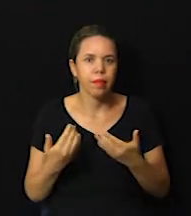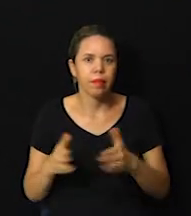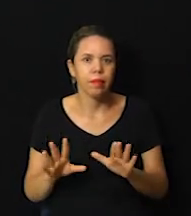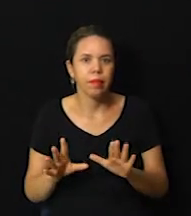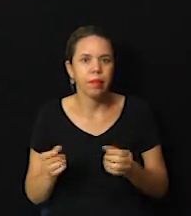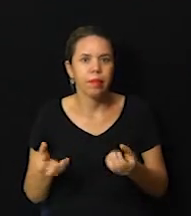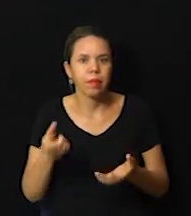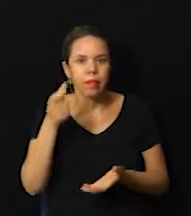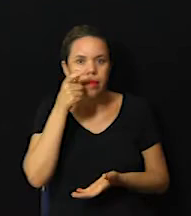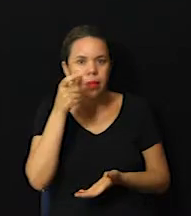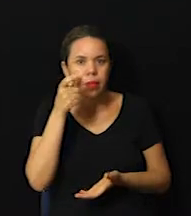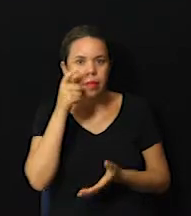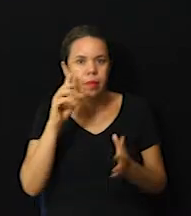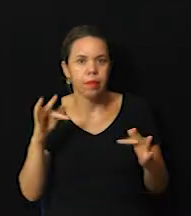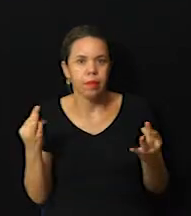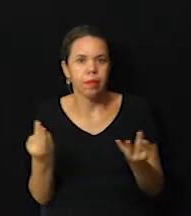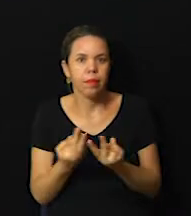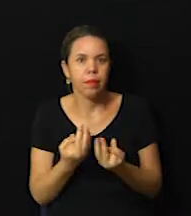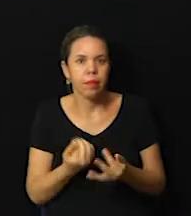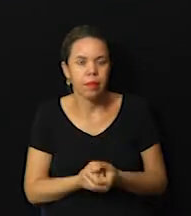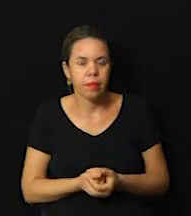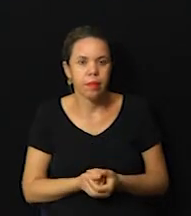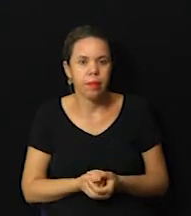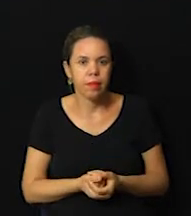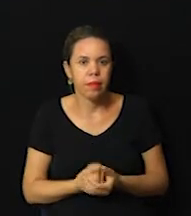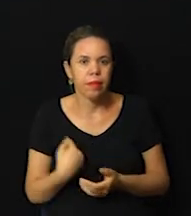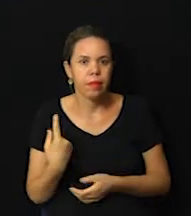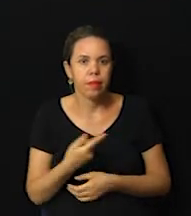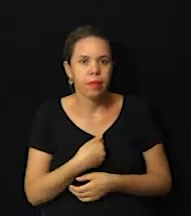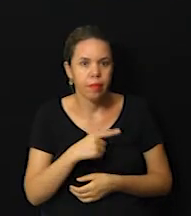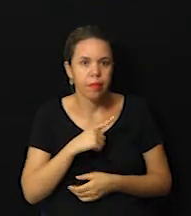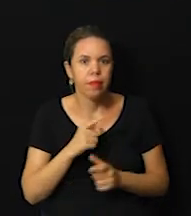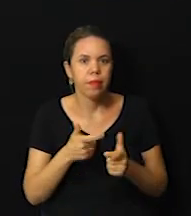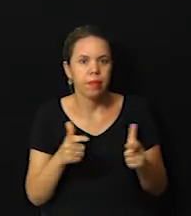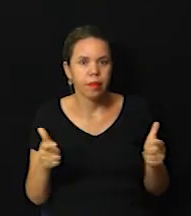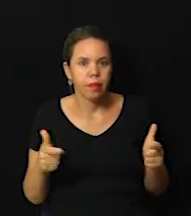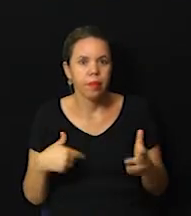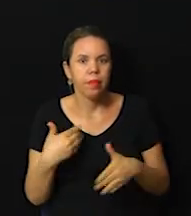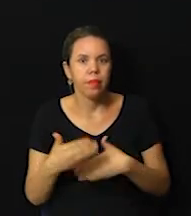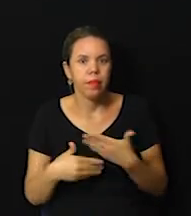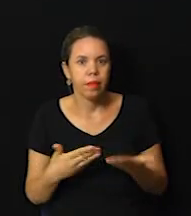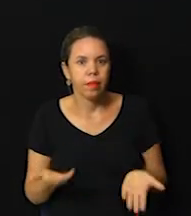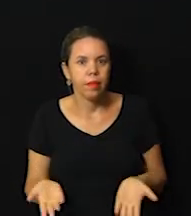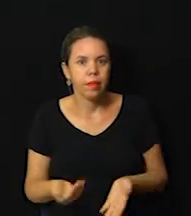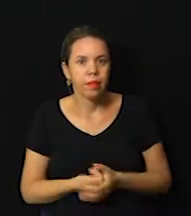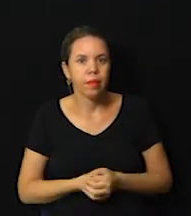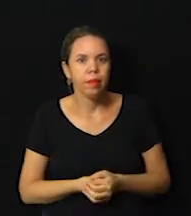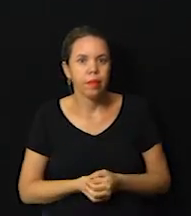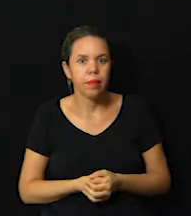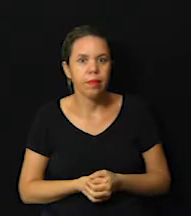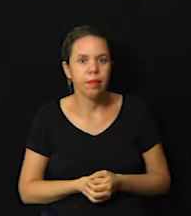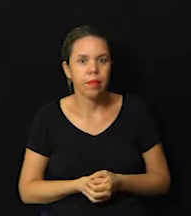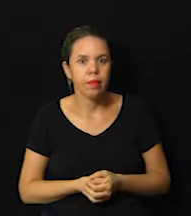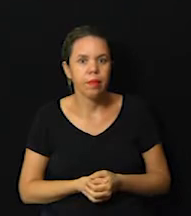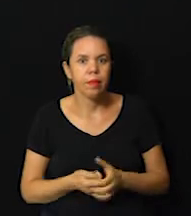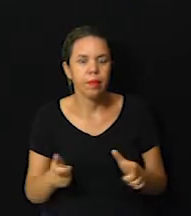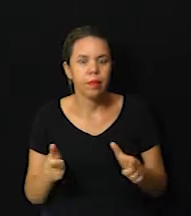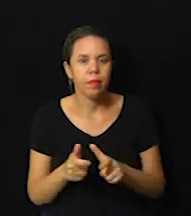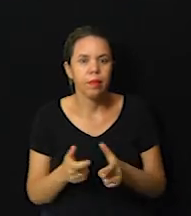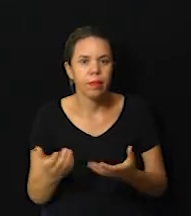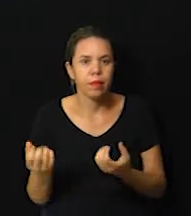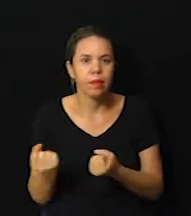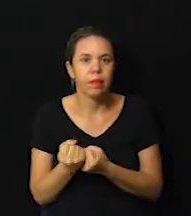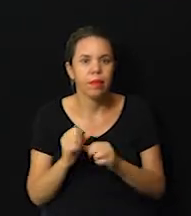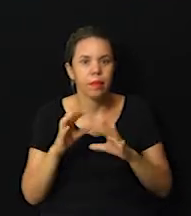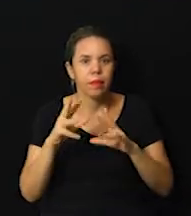para quem quiser ver, para as famílias. E o nosso número tem aumentado cada vez mais, né? O nosso espaço está sendo pequeno para acolher